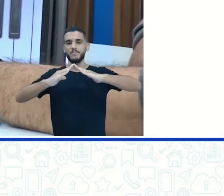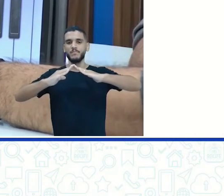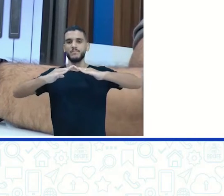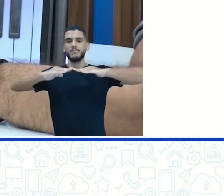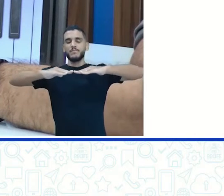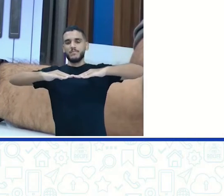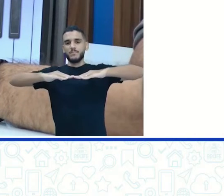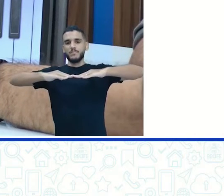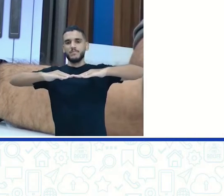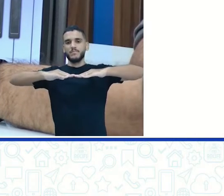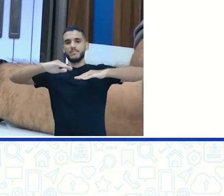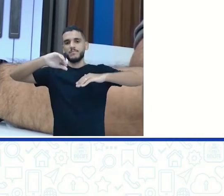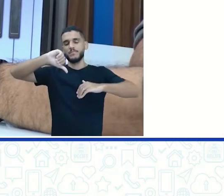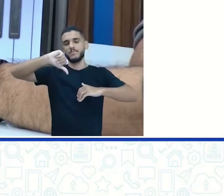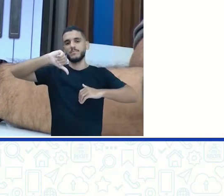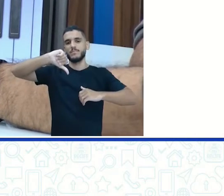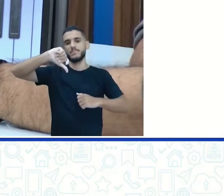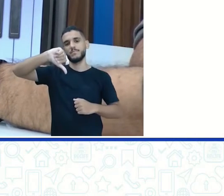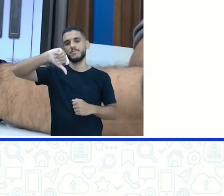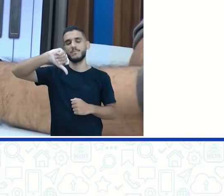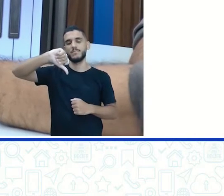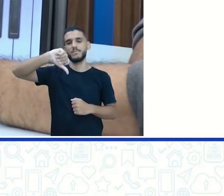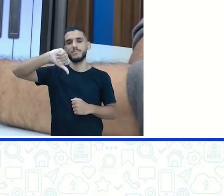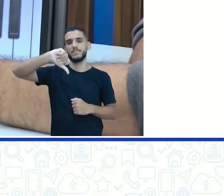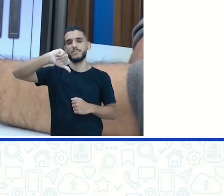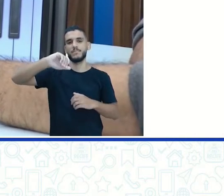mi, fá, fá, fá.